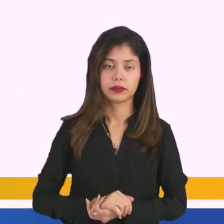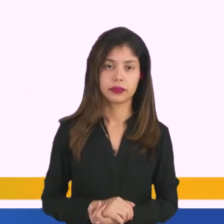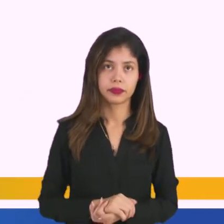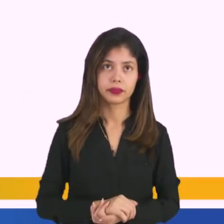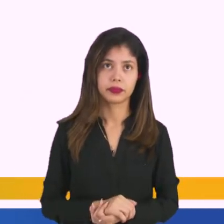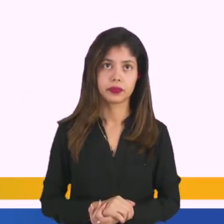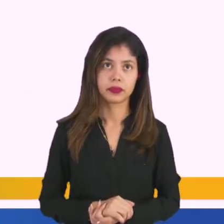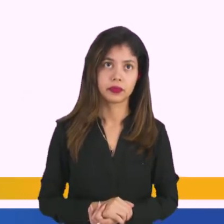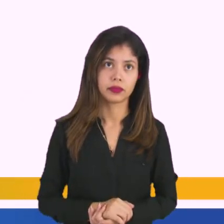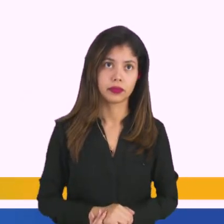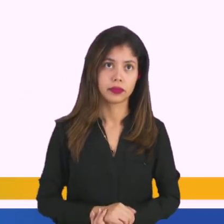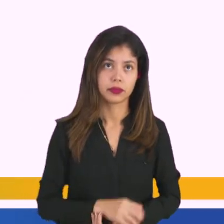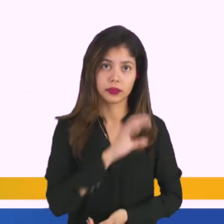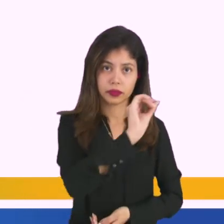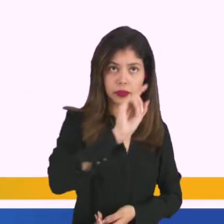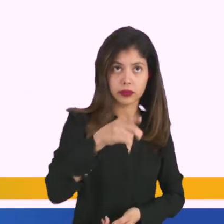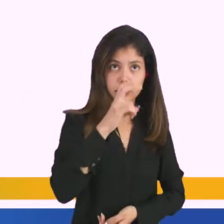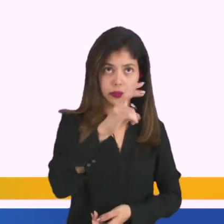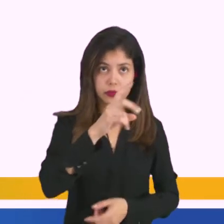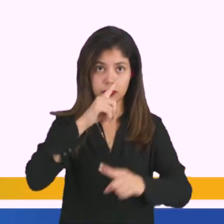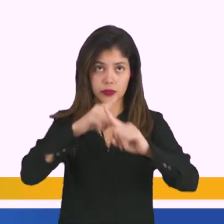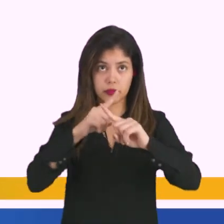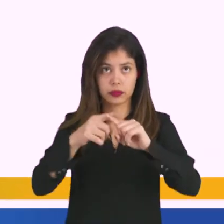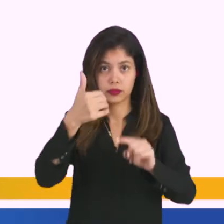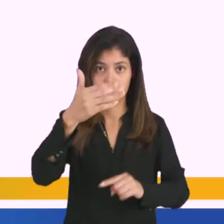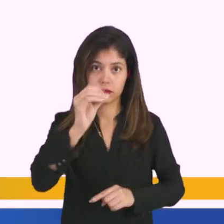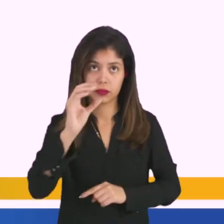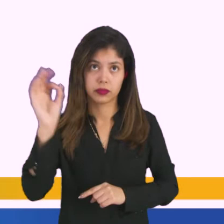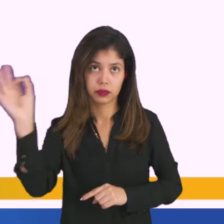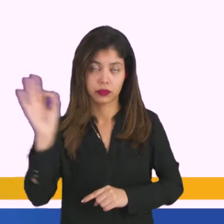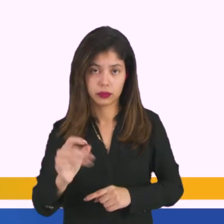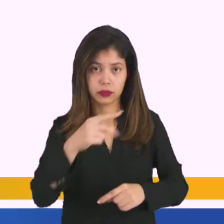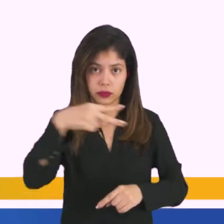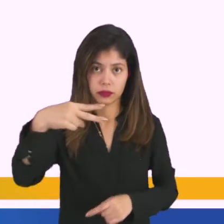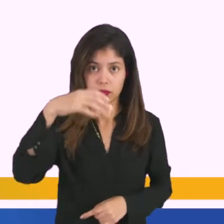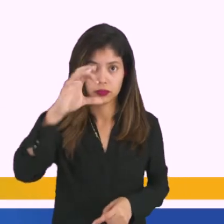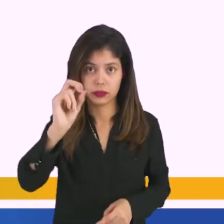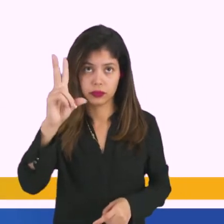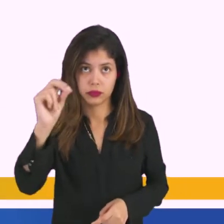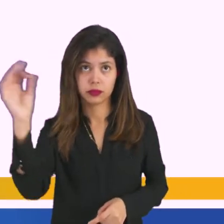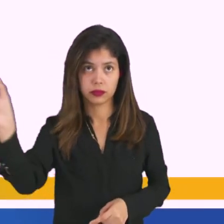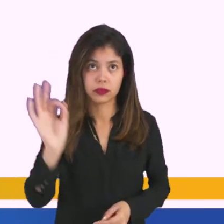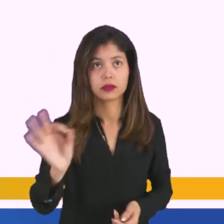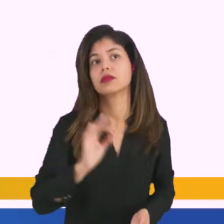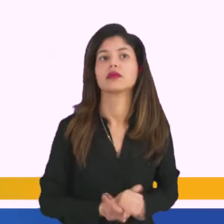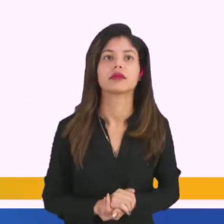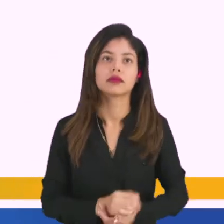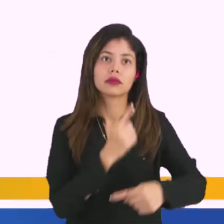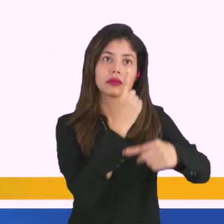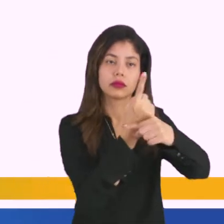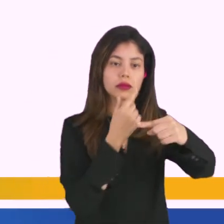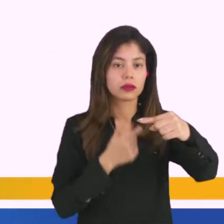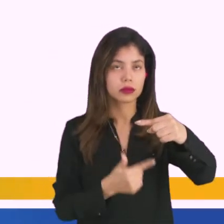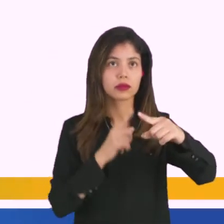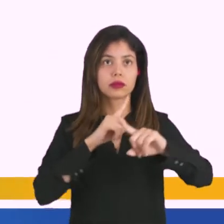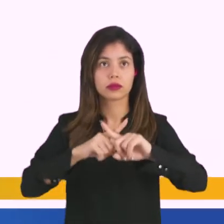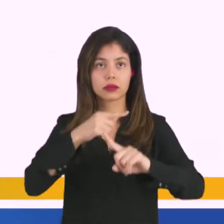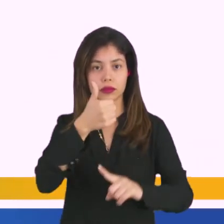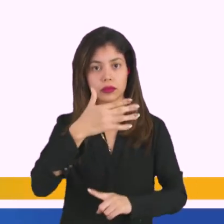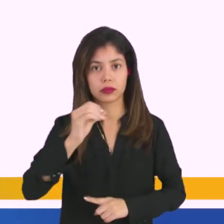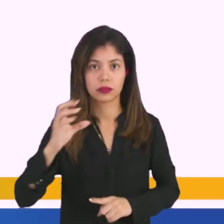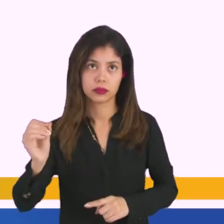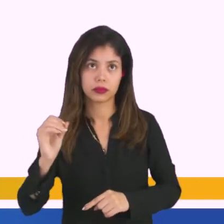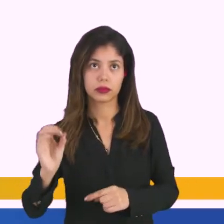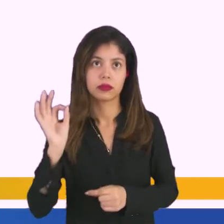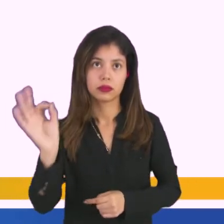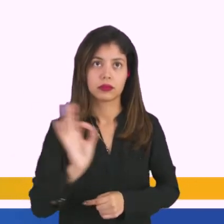100. Então, multiplicando 0,5 por 100, temos o resultado de 50%. E multiplicando 1 sobre